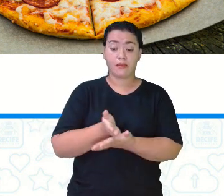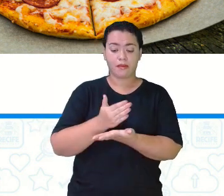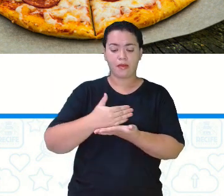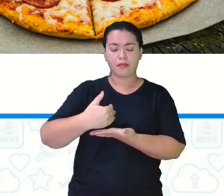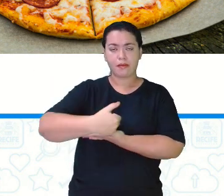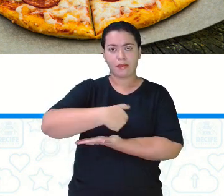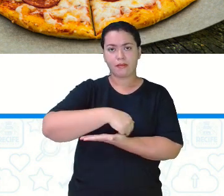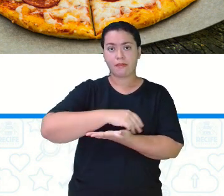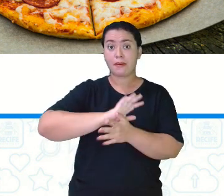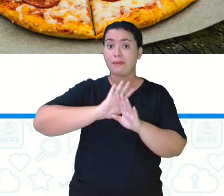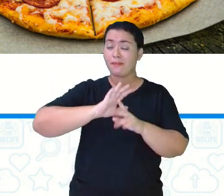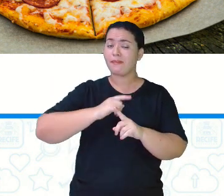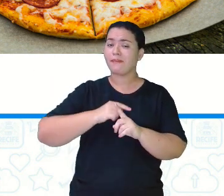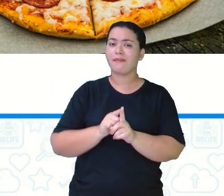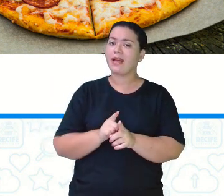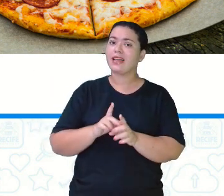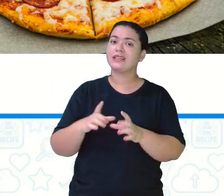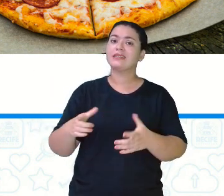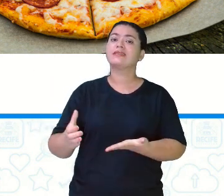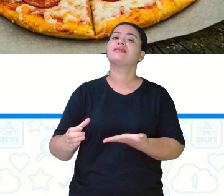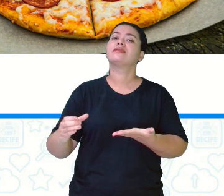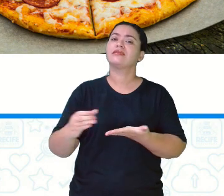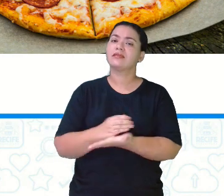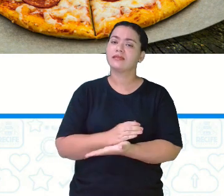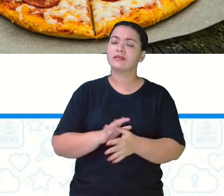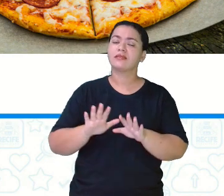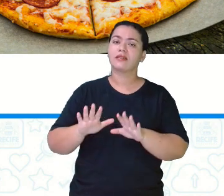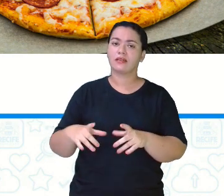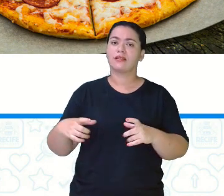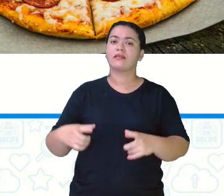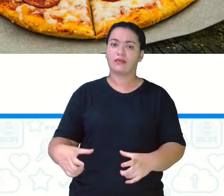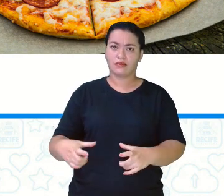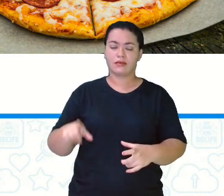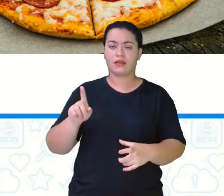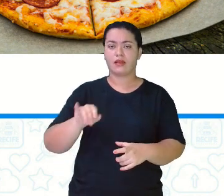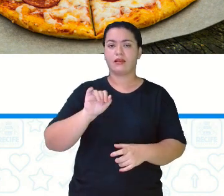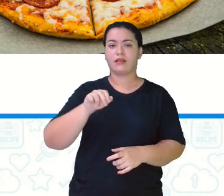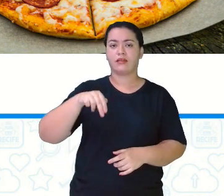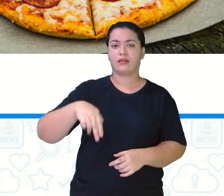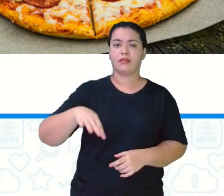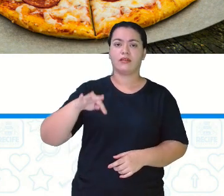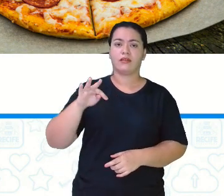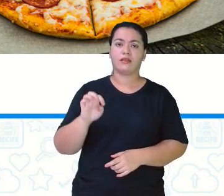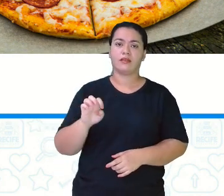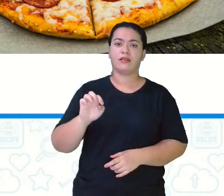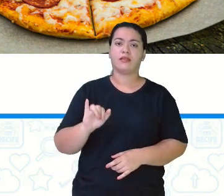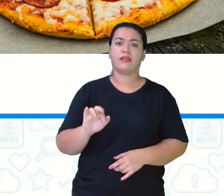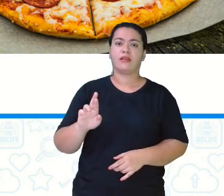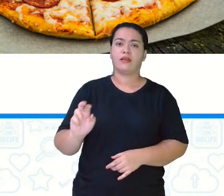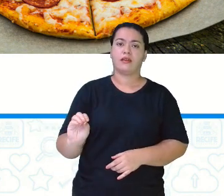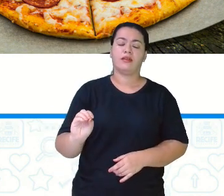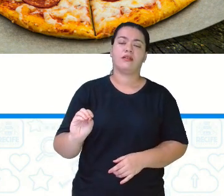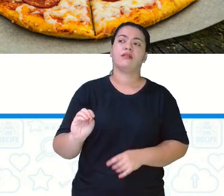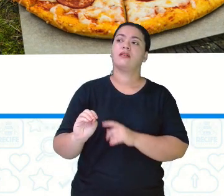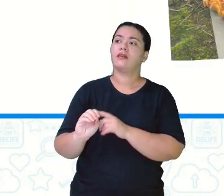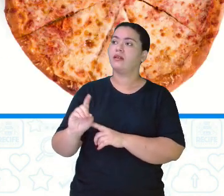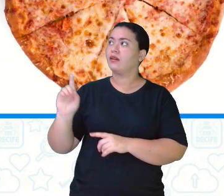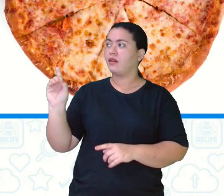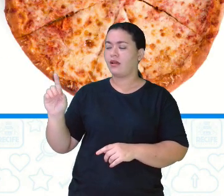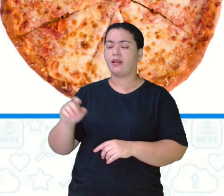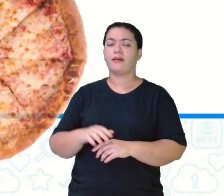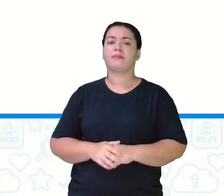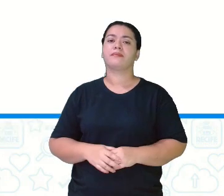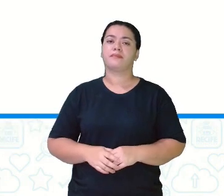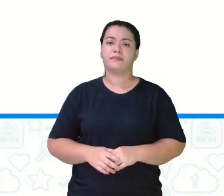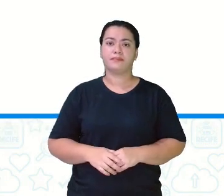comeu nenhuma parte. Então, eu posso dizer que essa pizza está inteira, né? É um inteiro aí.